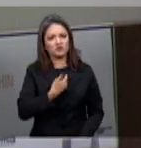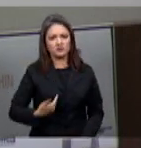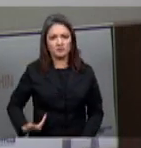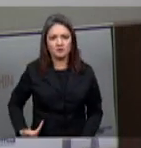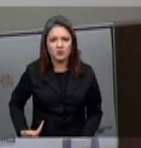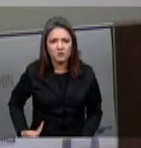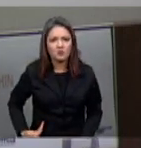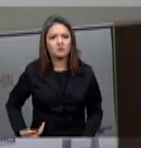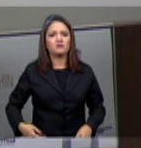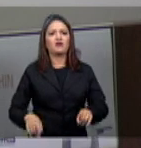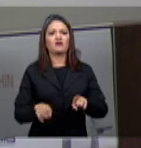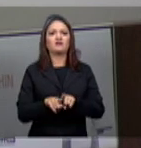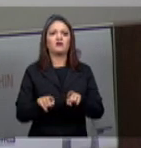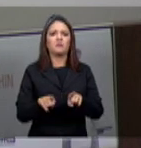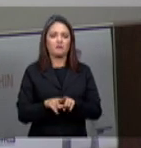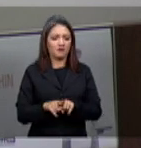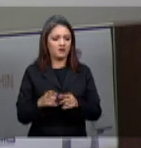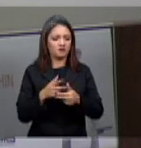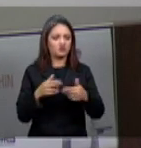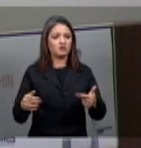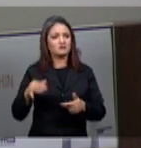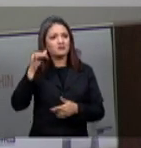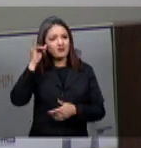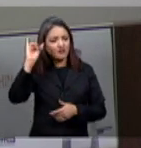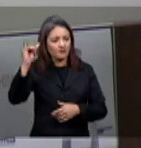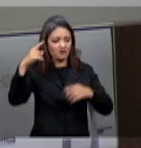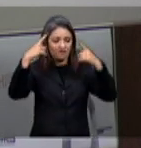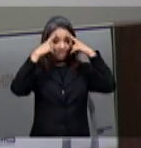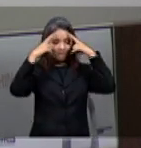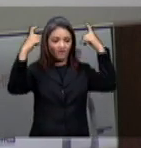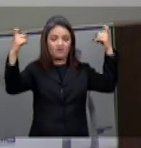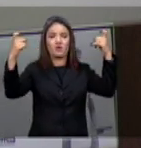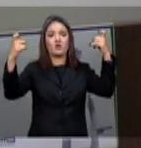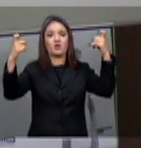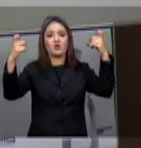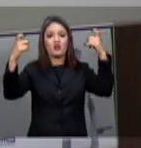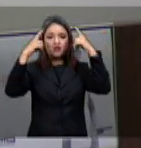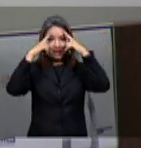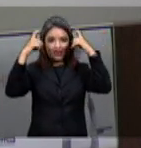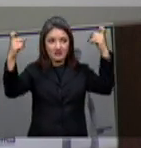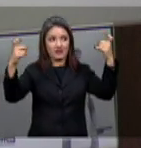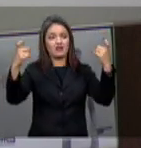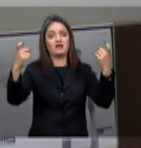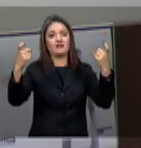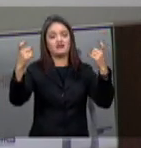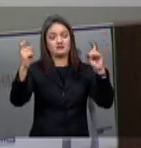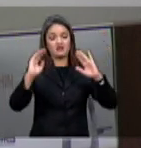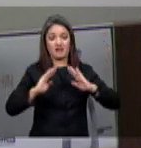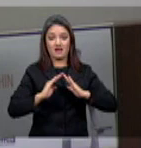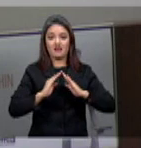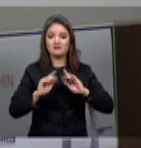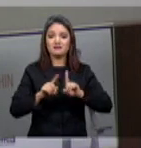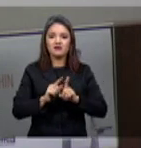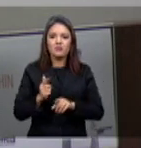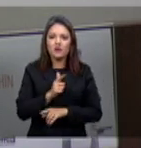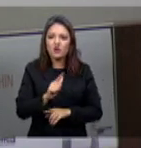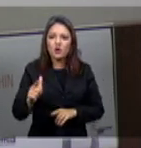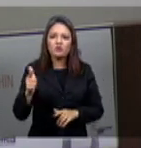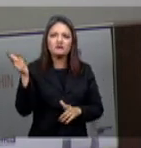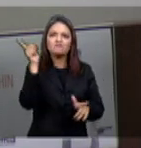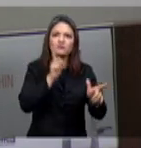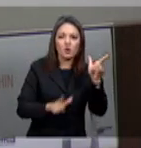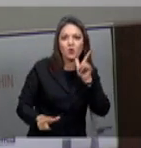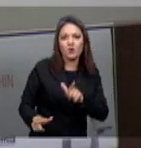as várias de Combate à violência doméstica o e de tantas outras conquistas que